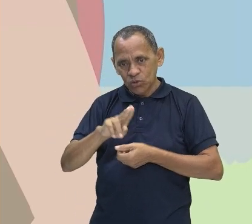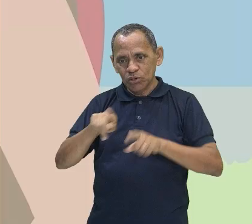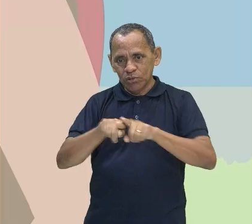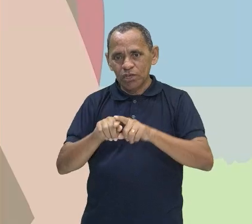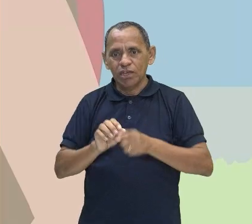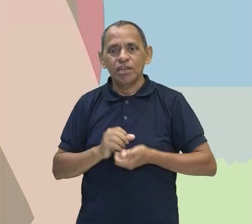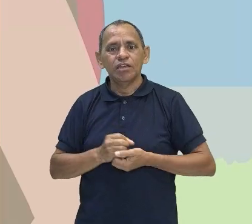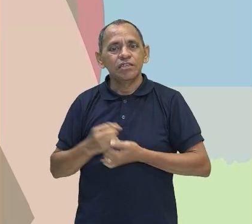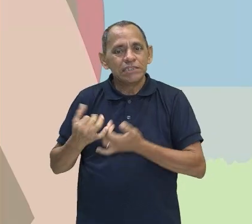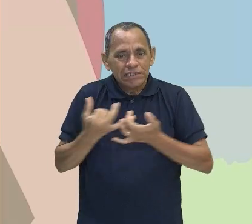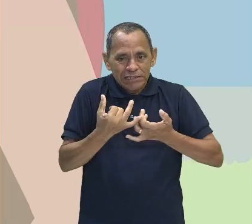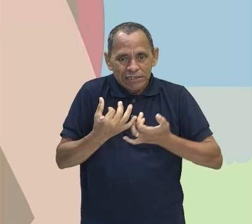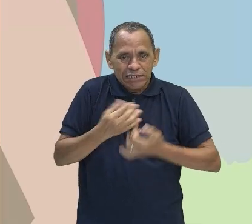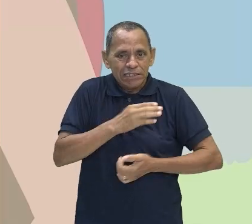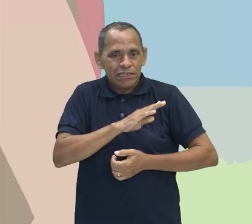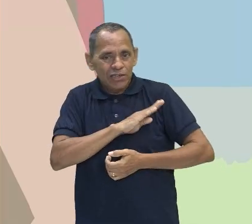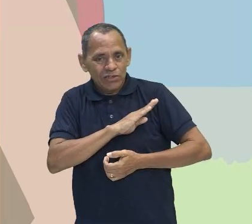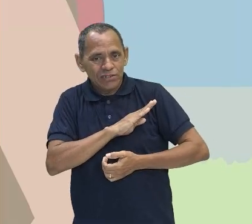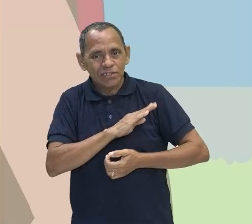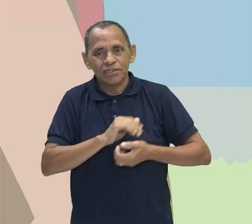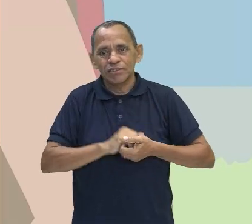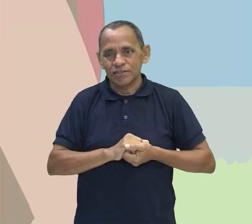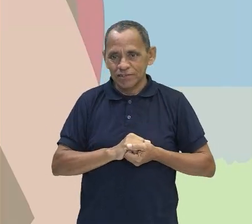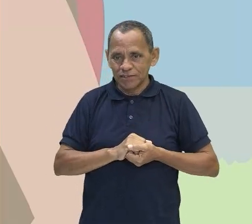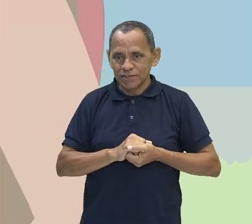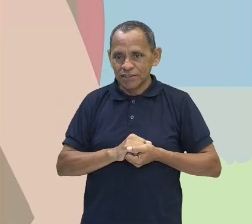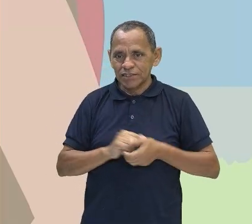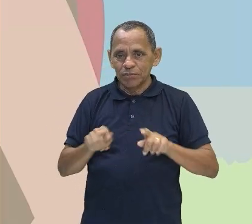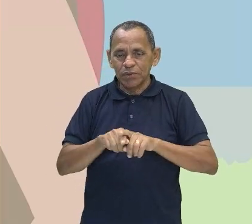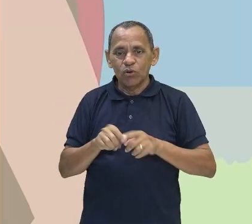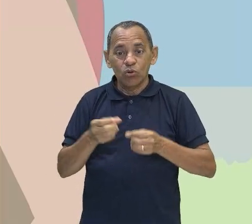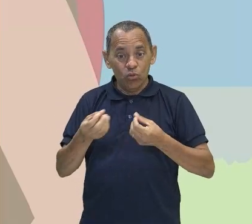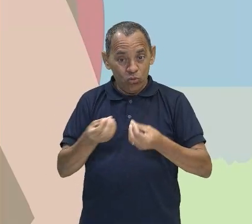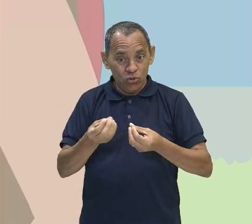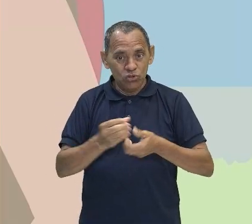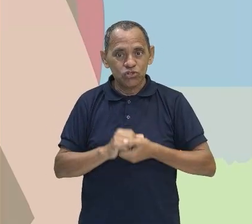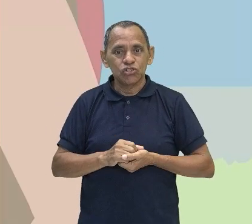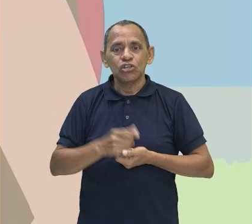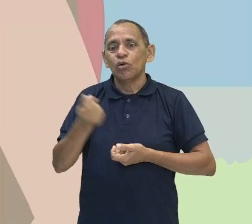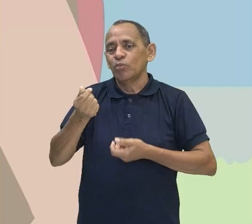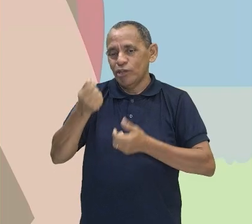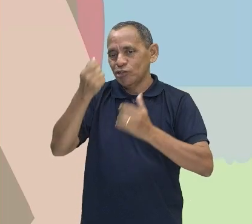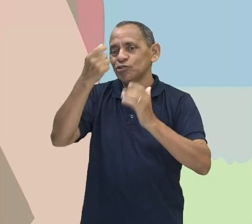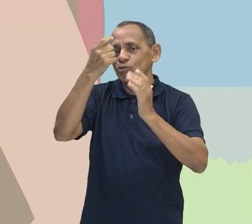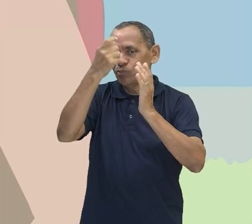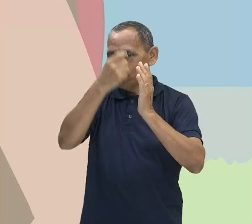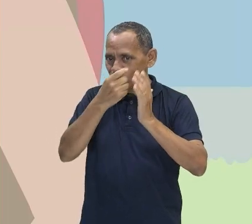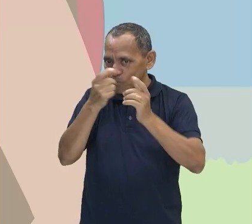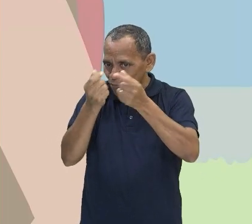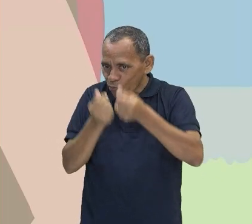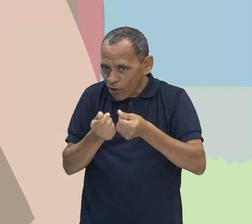inteira. E o melhor, hoje tá na promoção. Levando 2 peixes, sai mais barato.